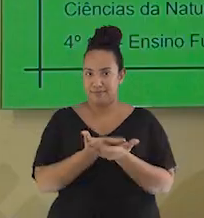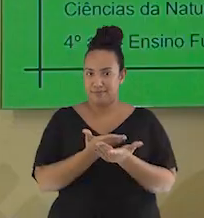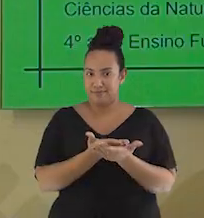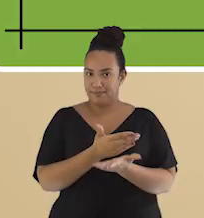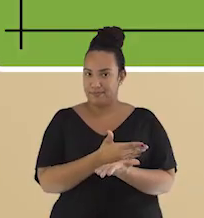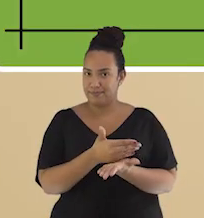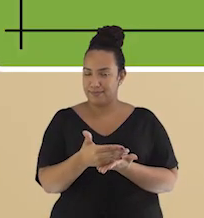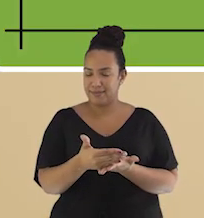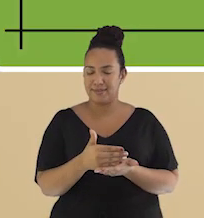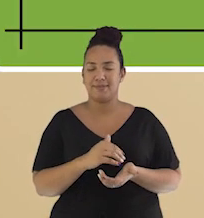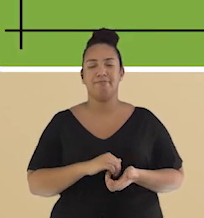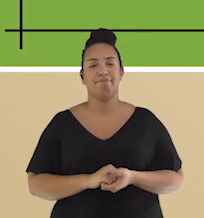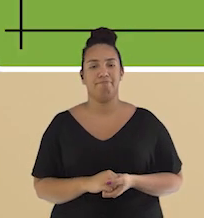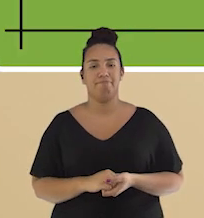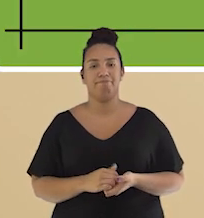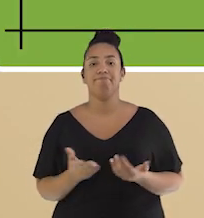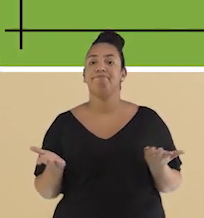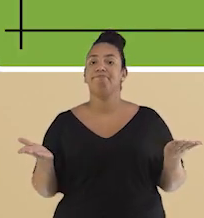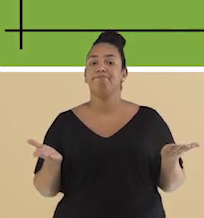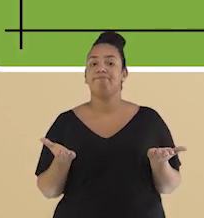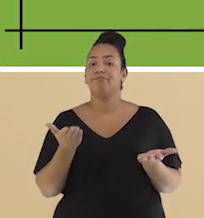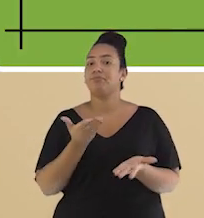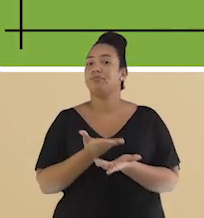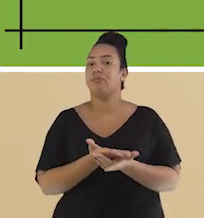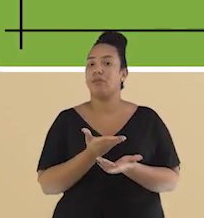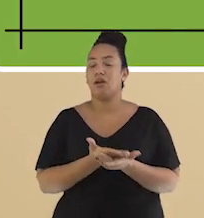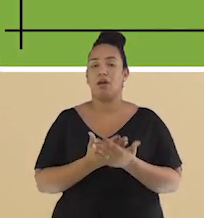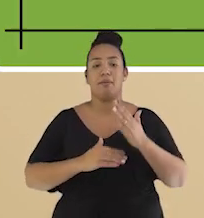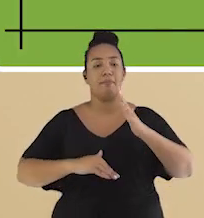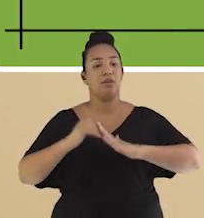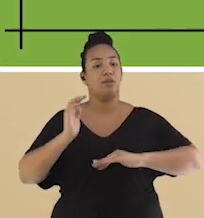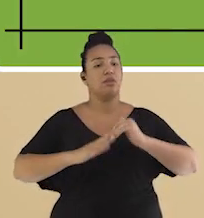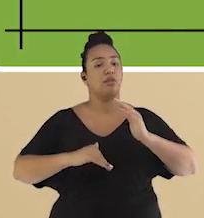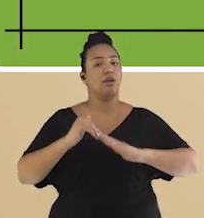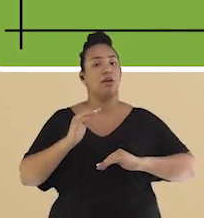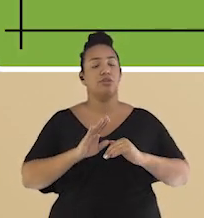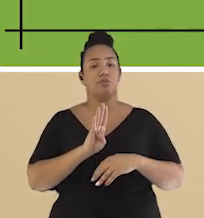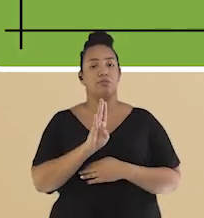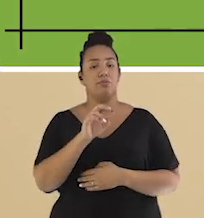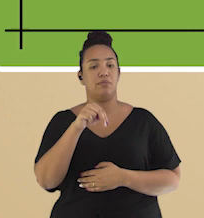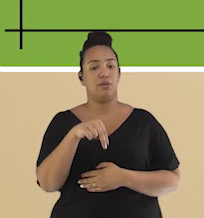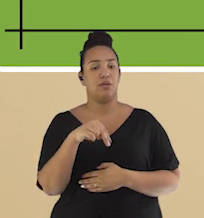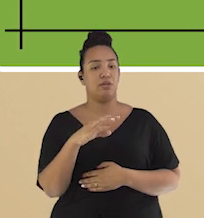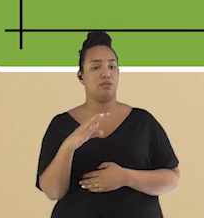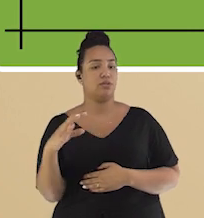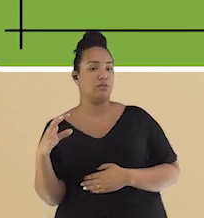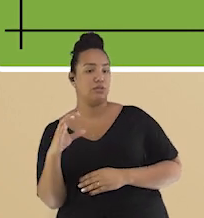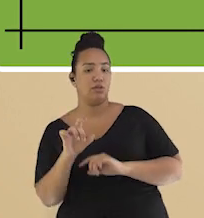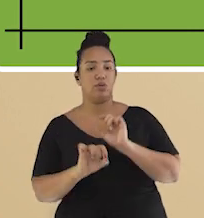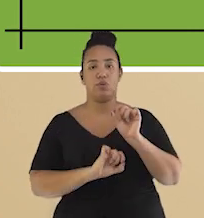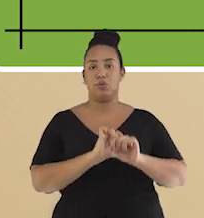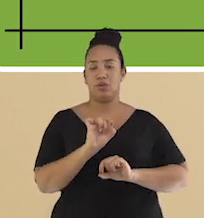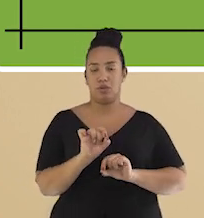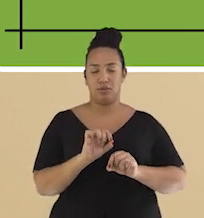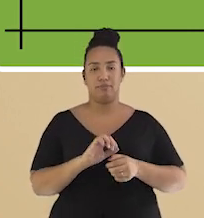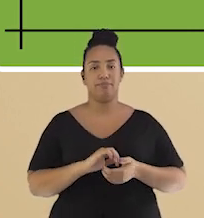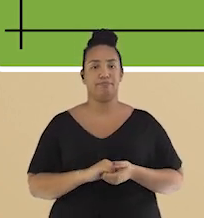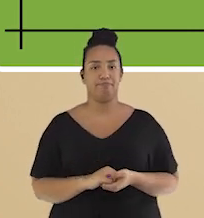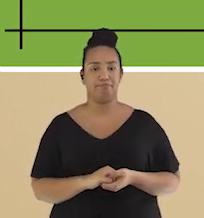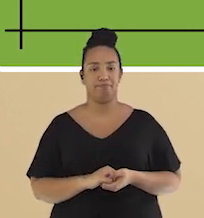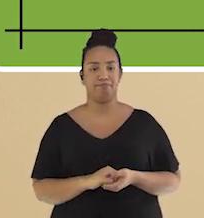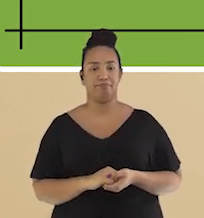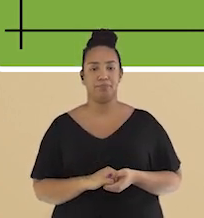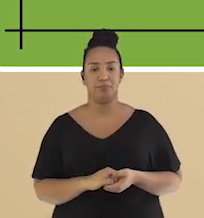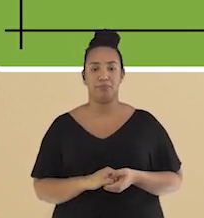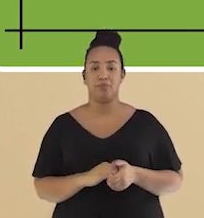aula! Sobre a aula de hoje, a habilidade trabalhada busca concluir